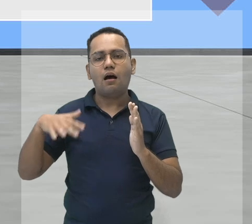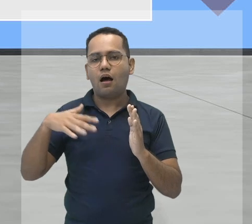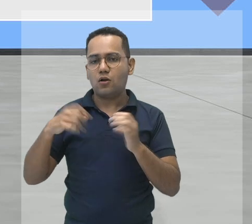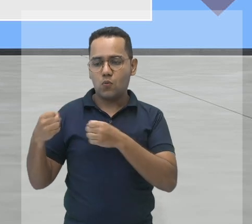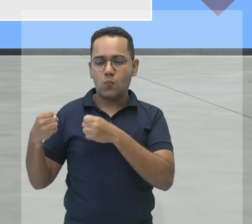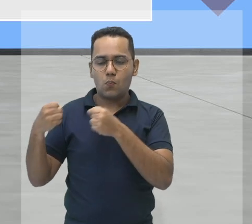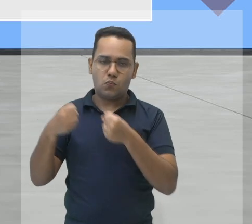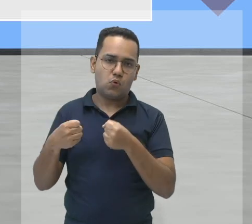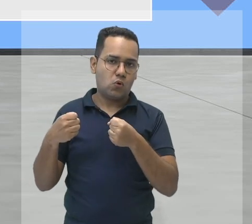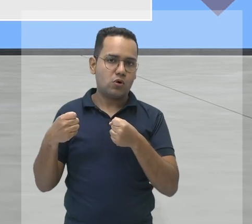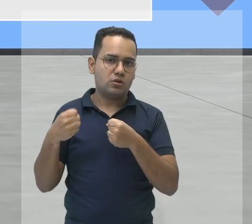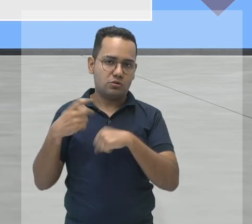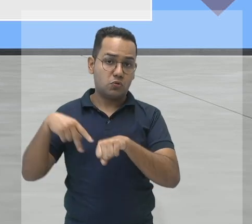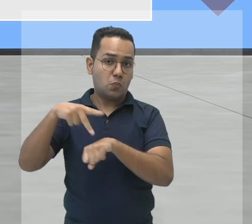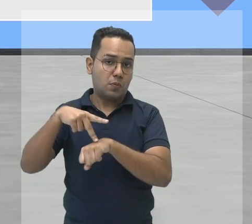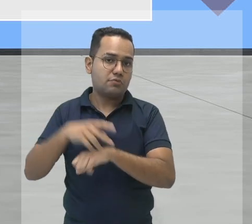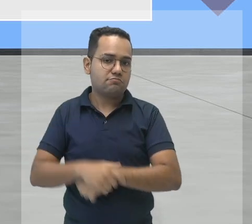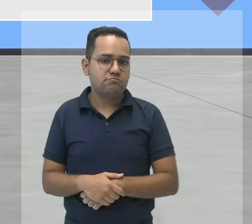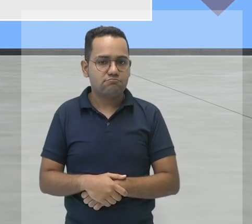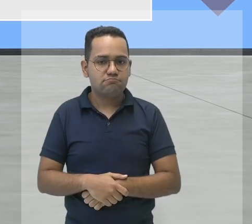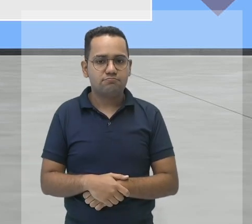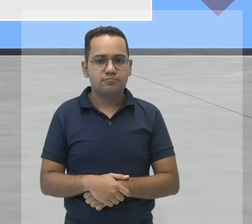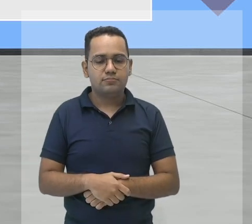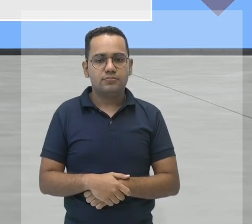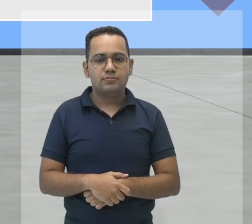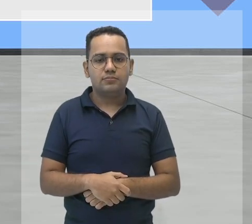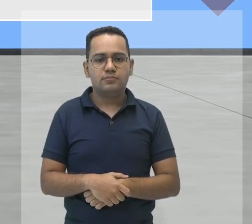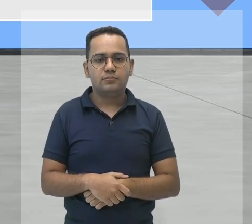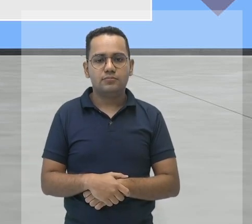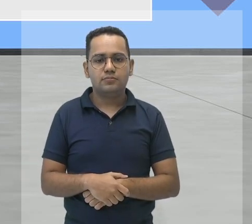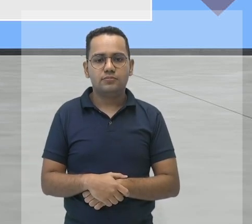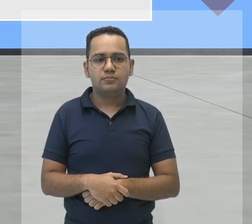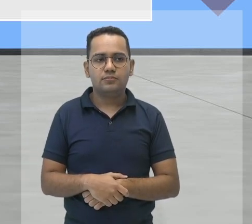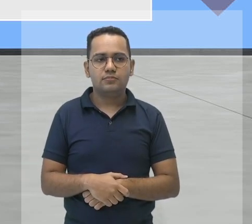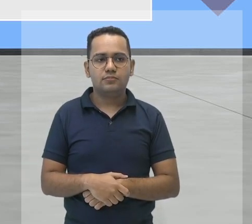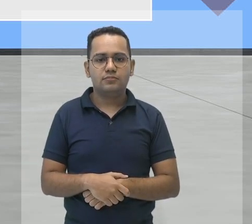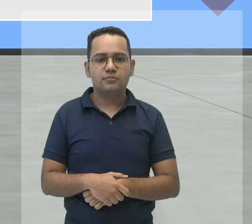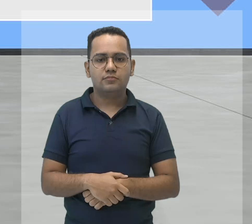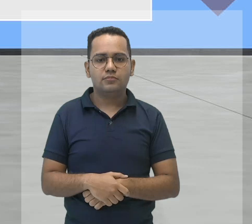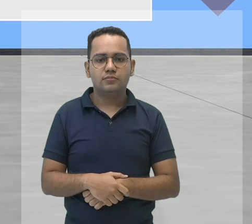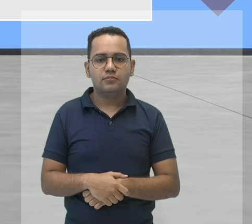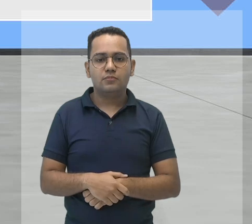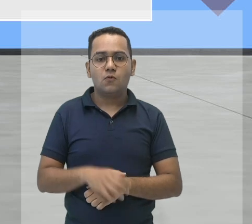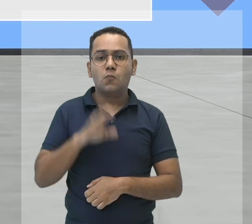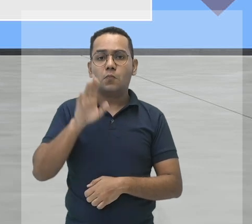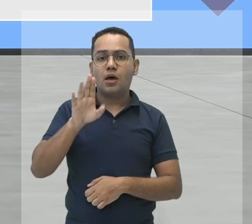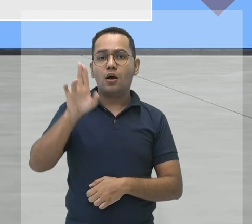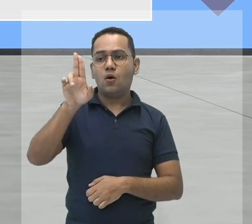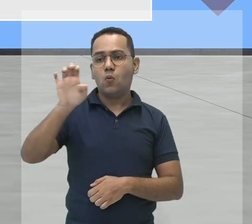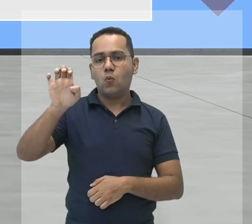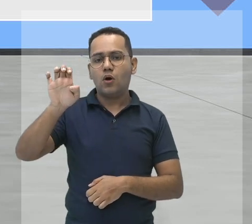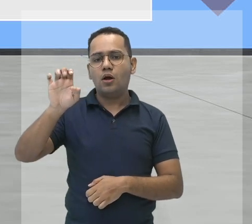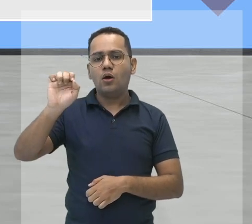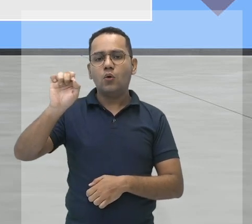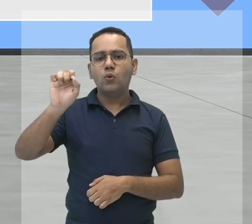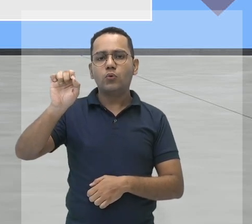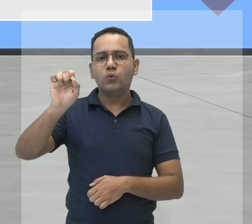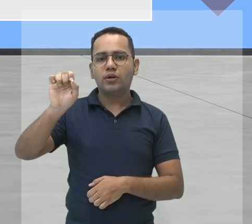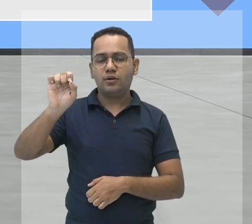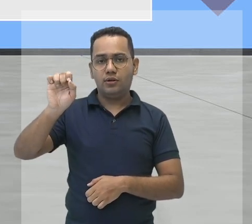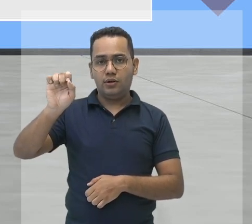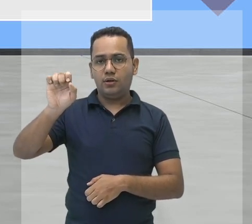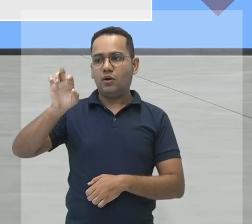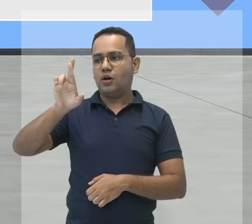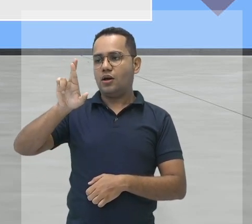soberania nacional. Esse é um ponto importante porque foi a desculpa usada pelo